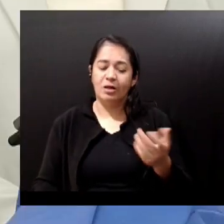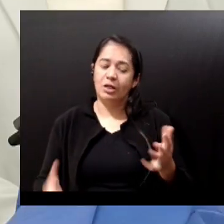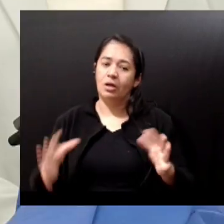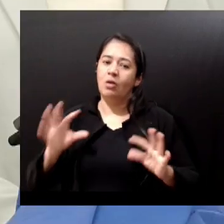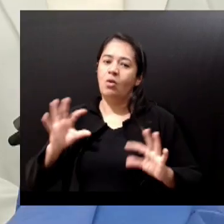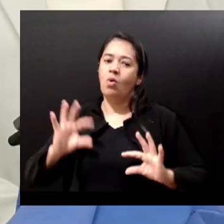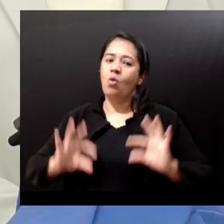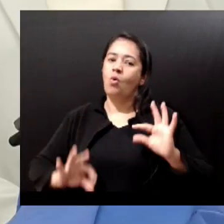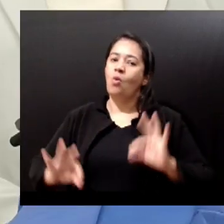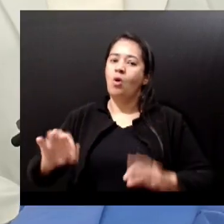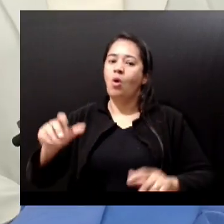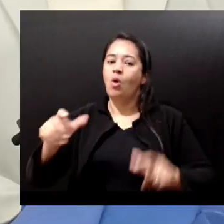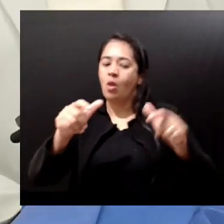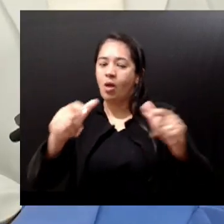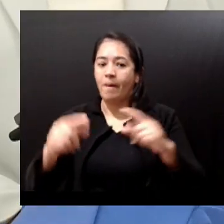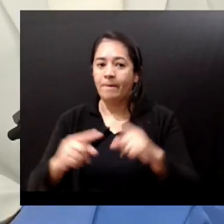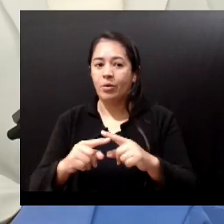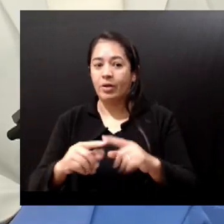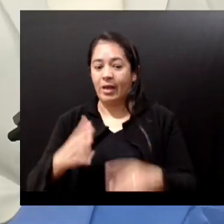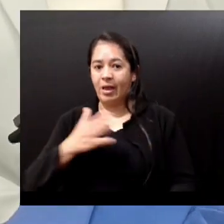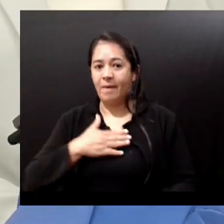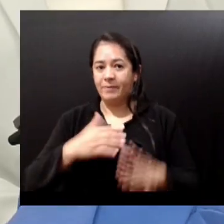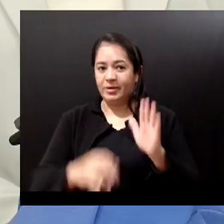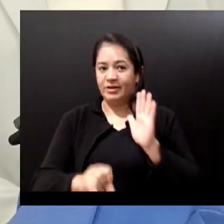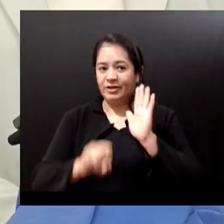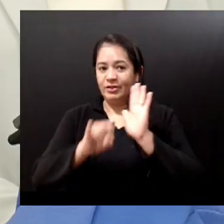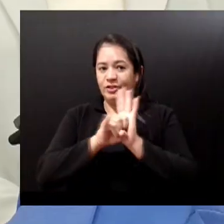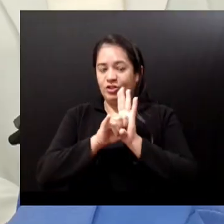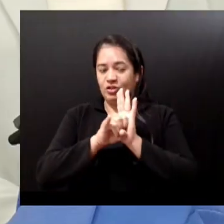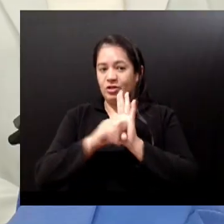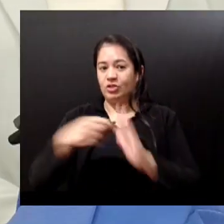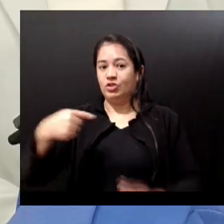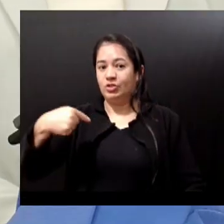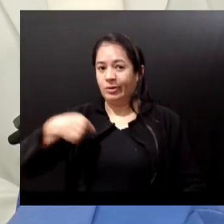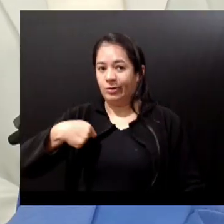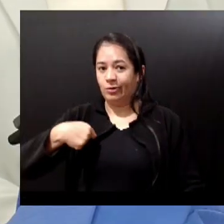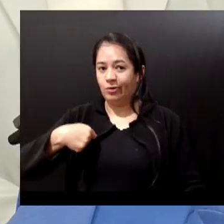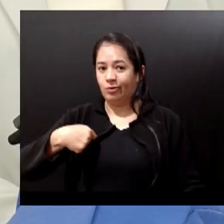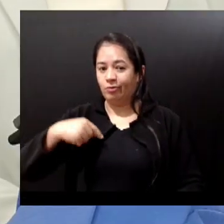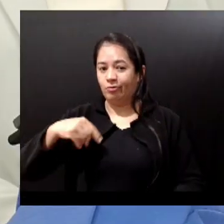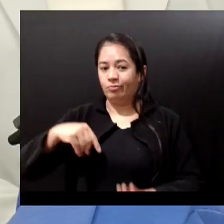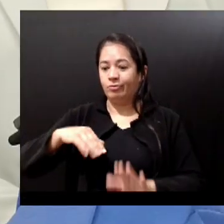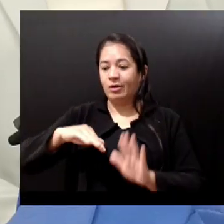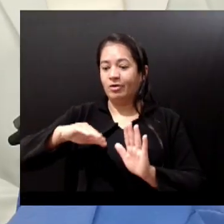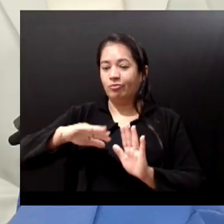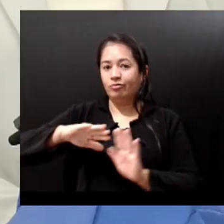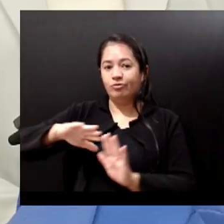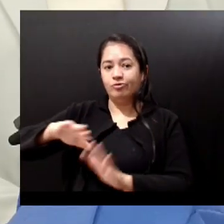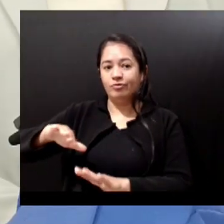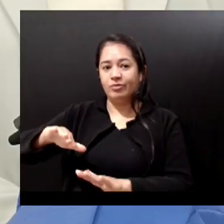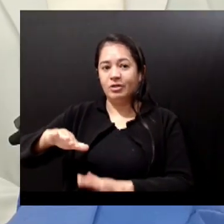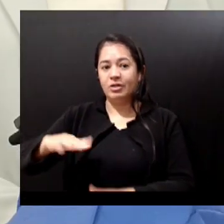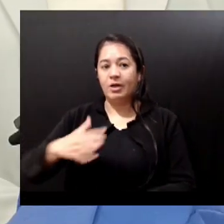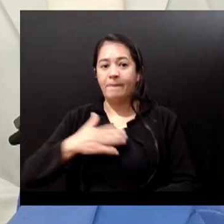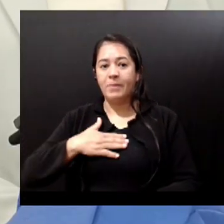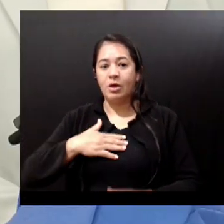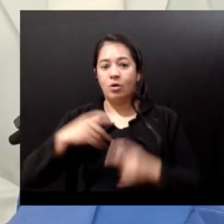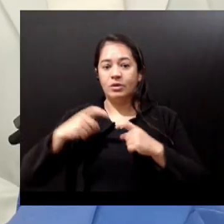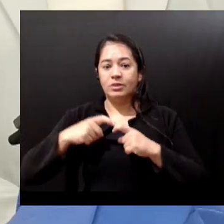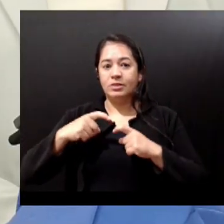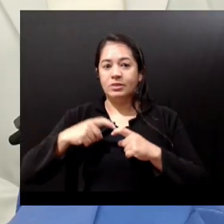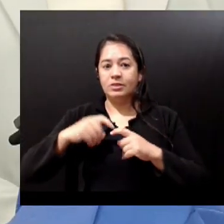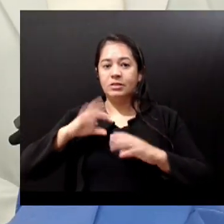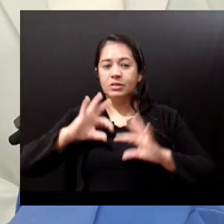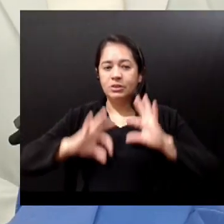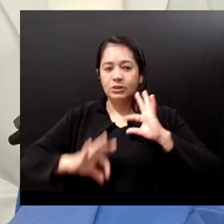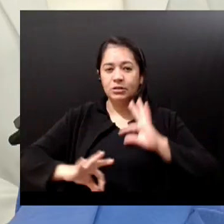a minha identidade como eu, né? O eu ela se diminui, aquilo que é mais instintivo, sexual meu, aparece para o contato ali físico e assim